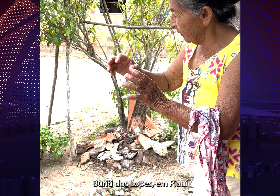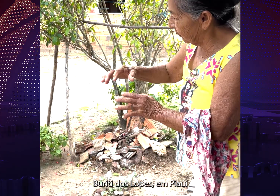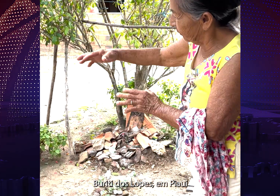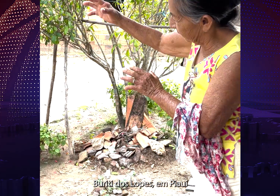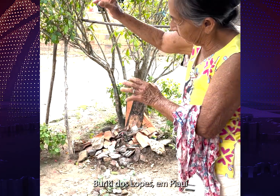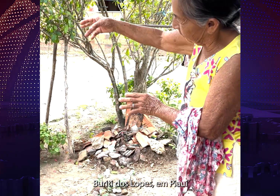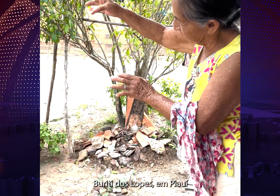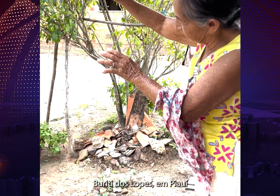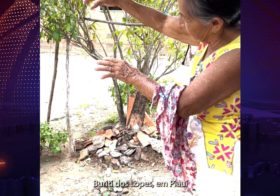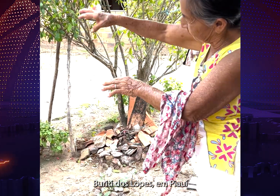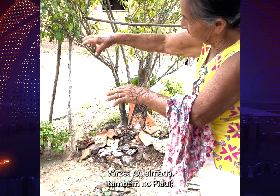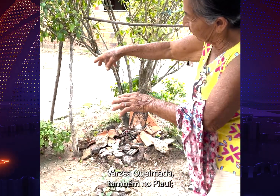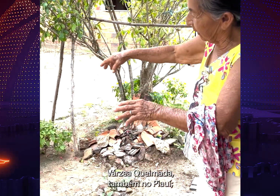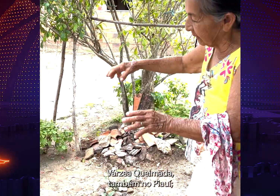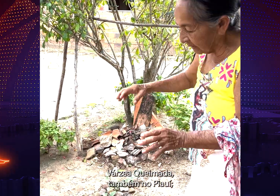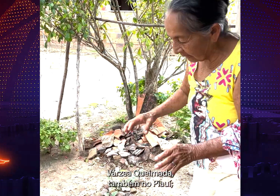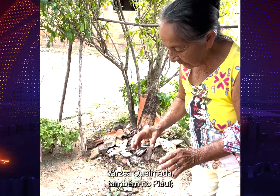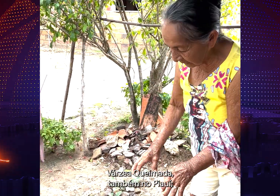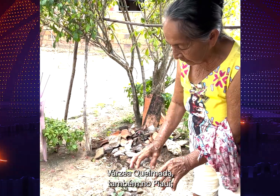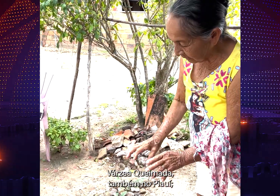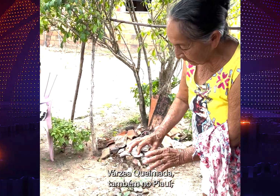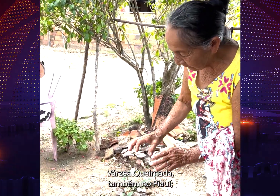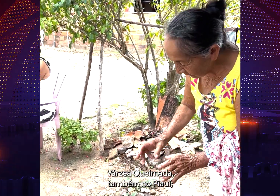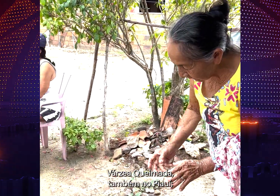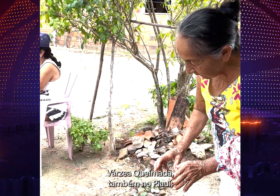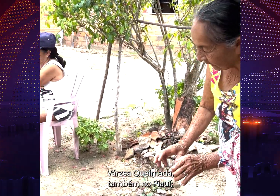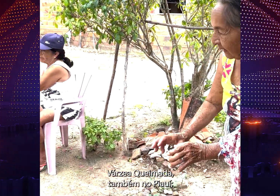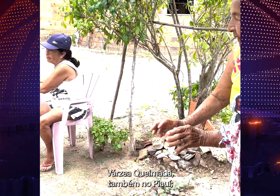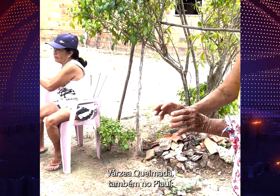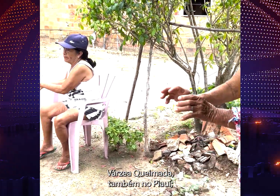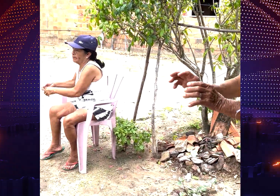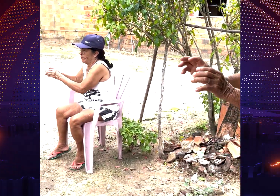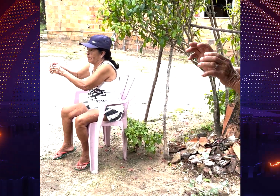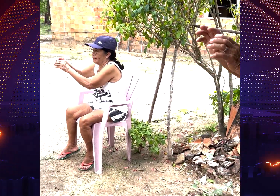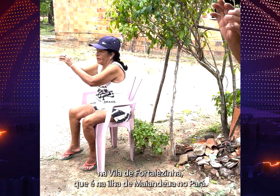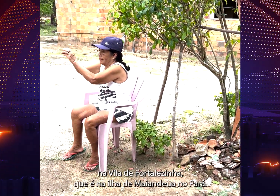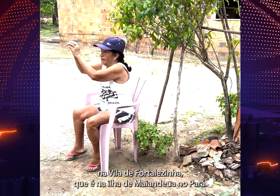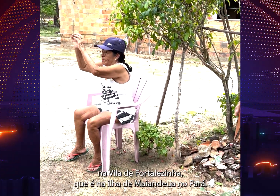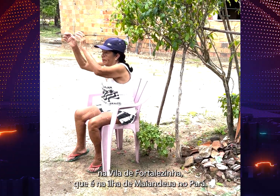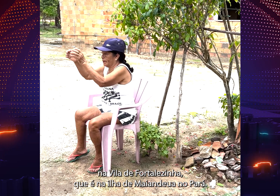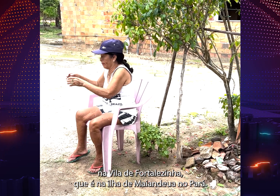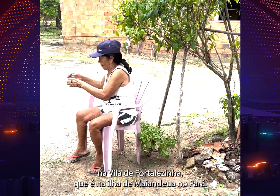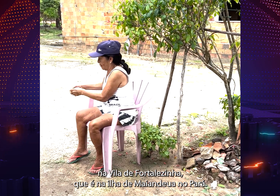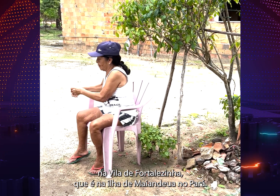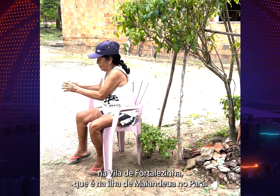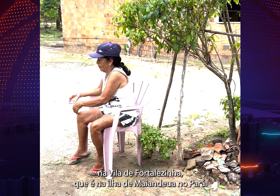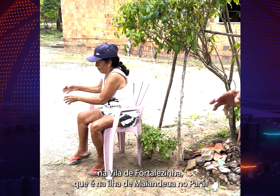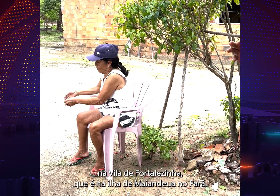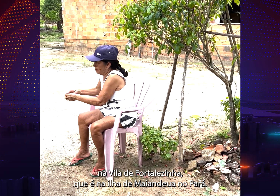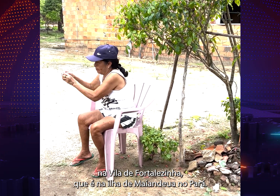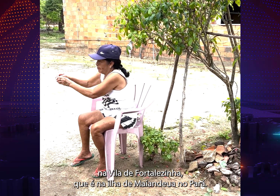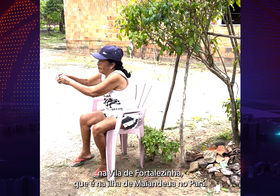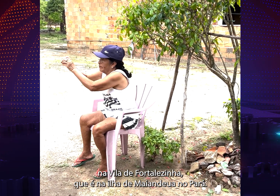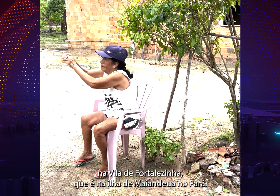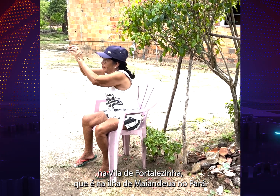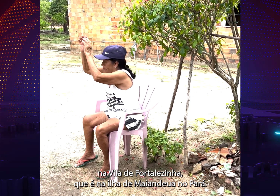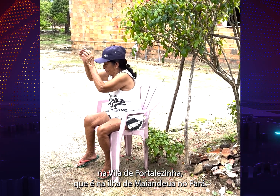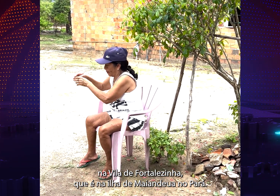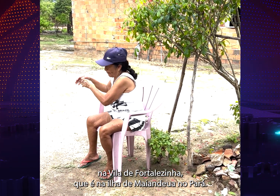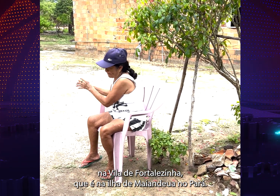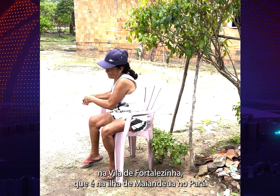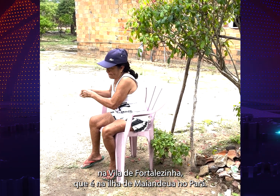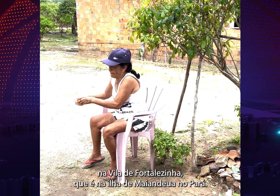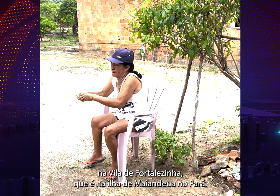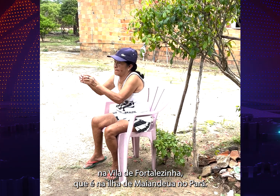em Piauí, Várzea Queimada, também no Piauí, na Vila de Fortalezinha, que é